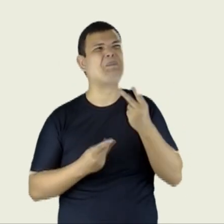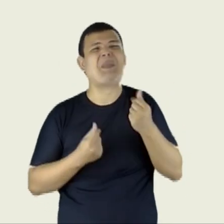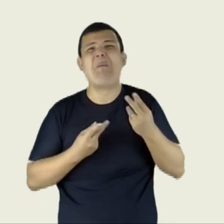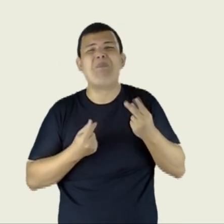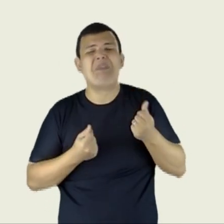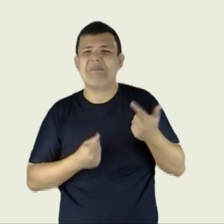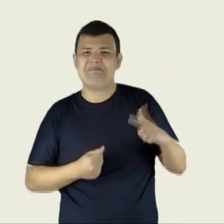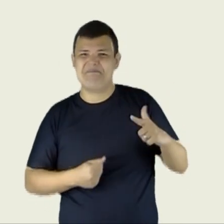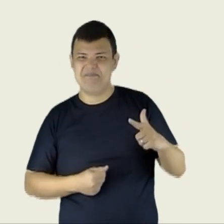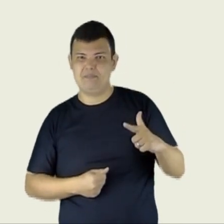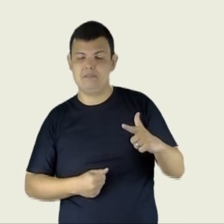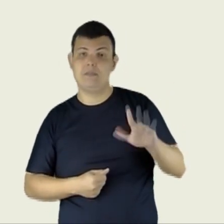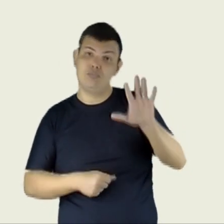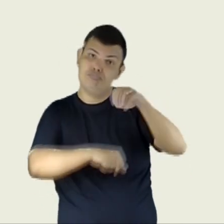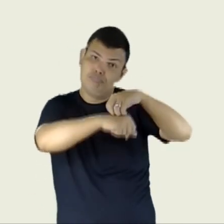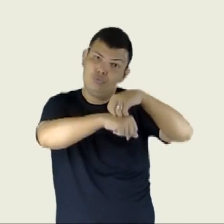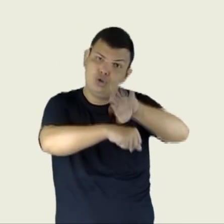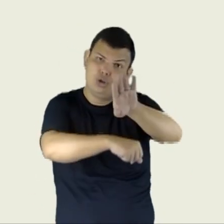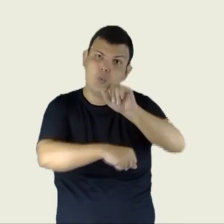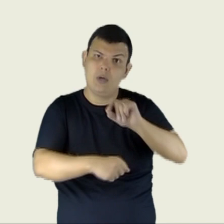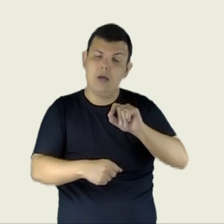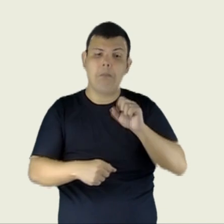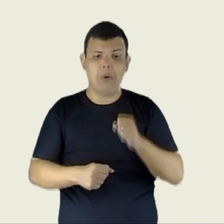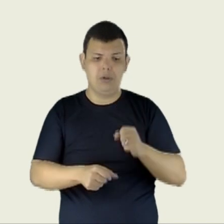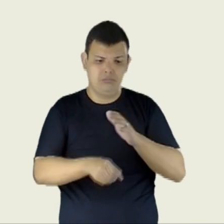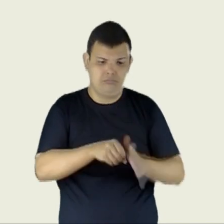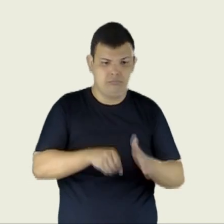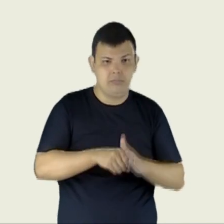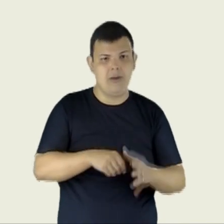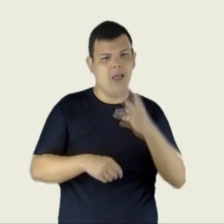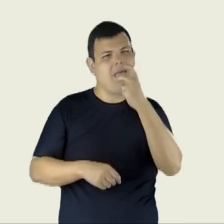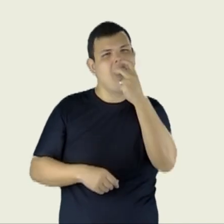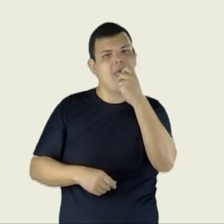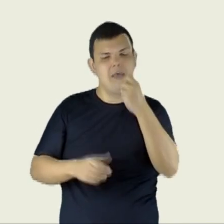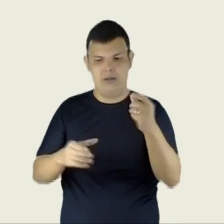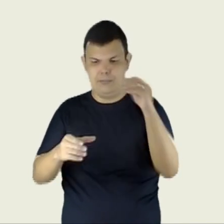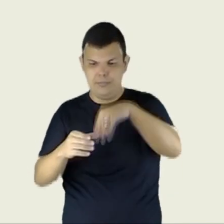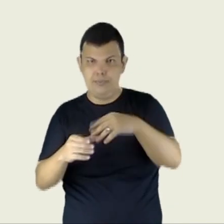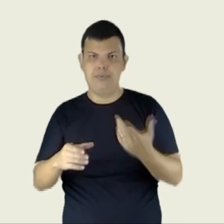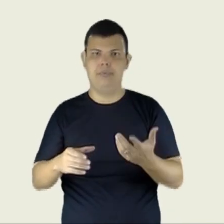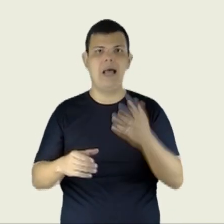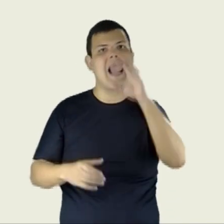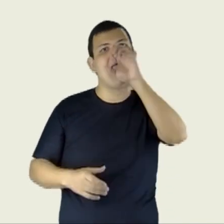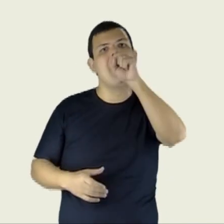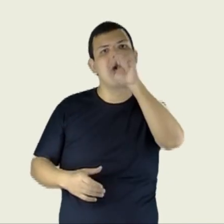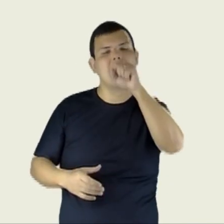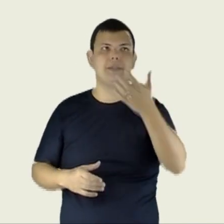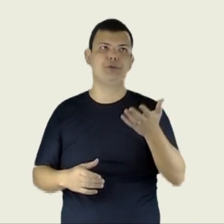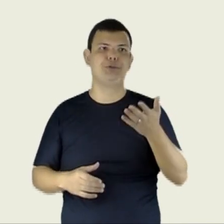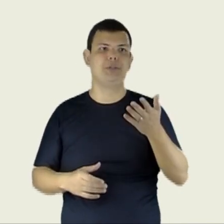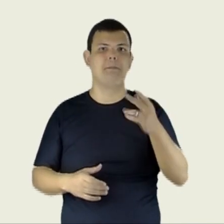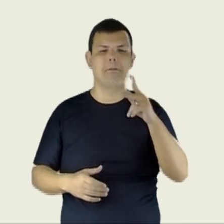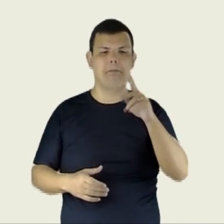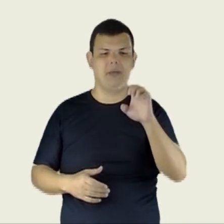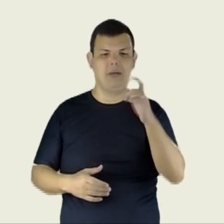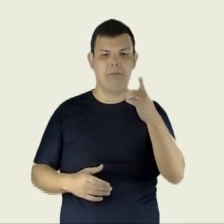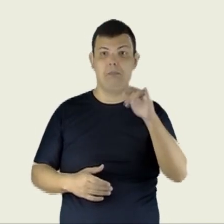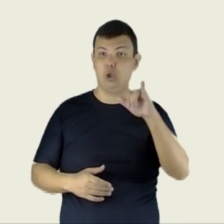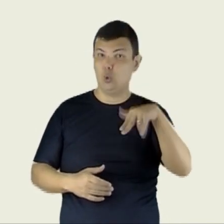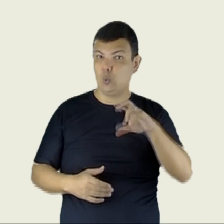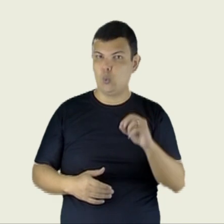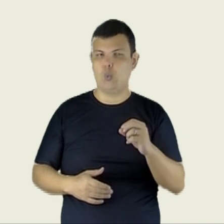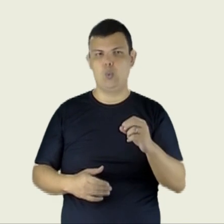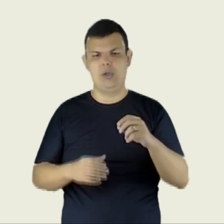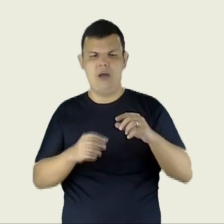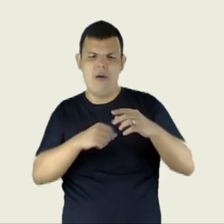sabor. Então, uma dica é você colocar fatias de limão siciliano, de laranja, de pepino, folhas de hortelã,